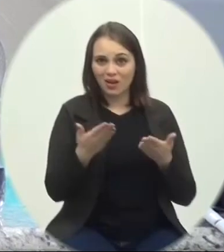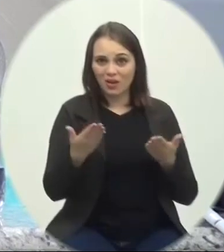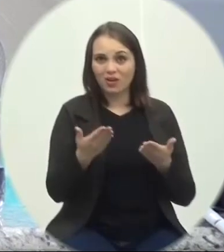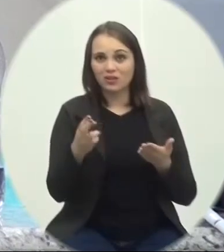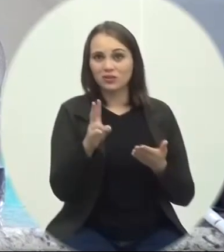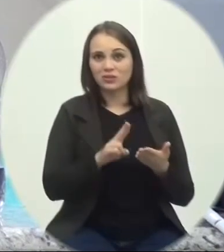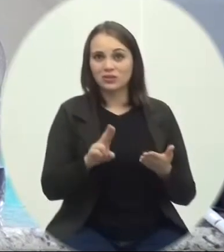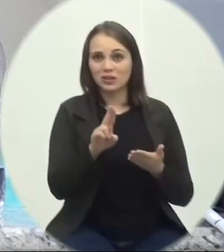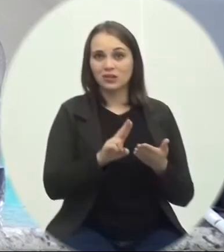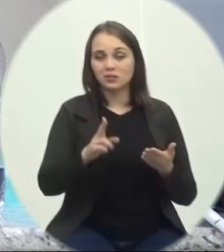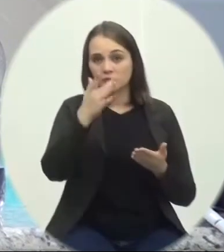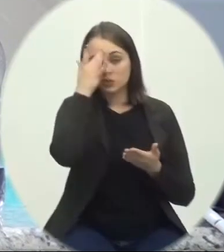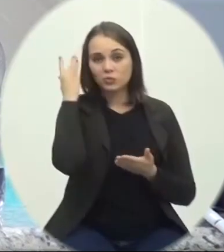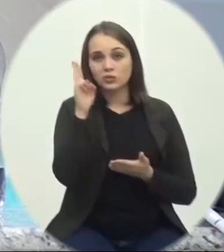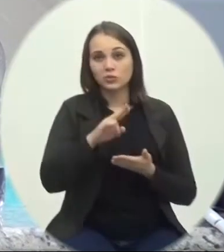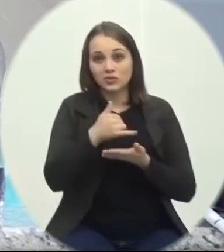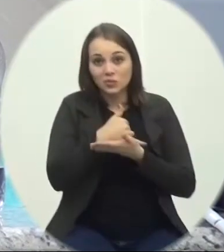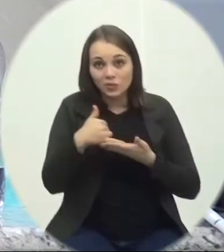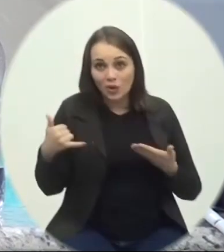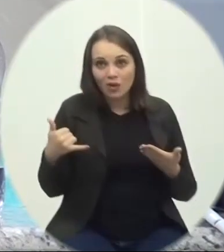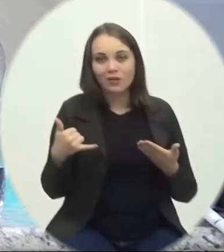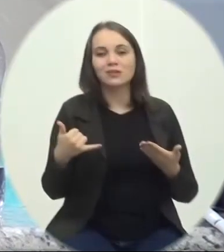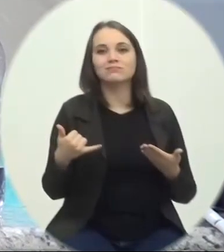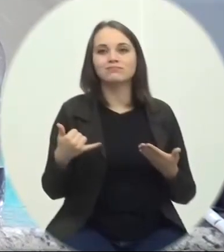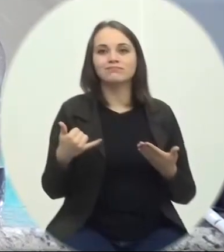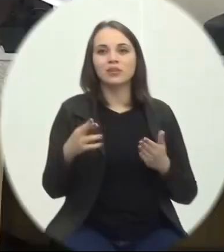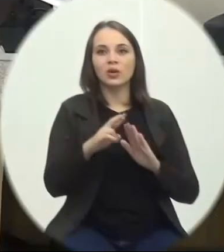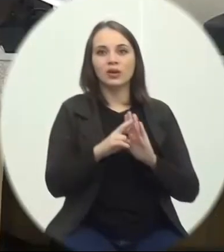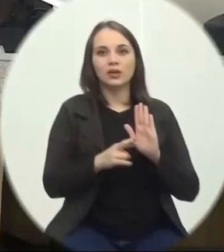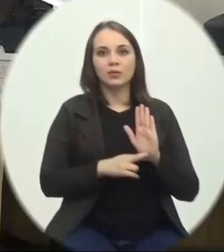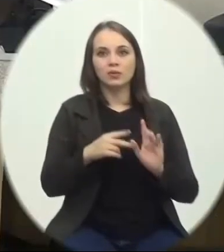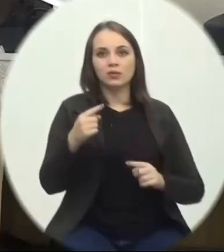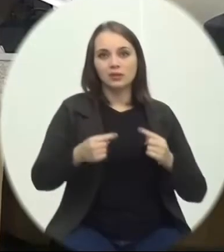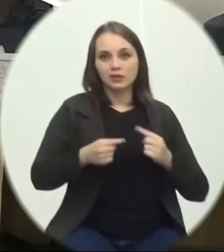sossego familiar O requerimento está em discussão